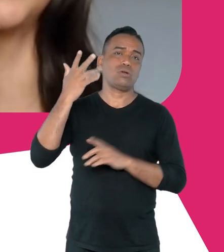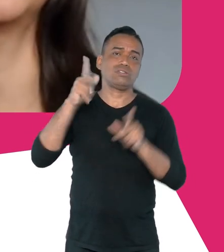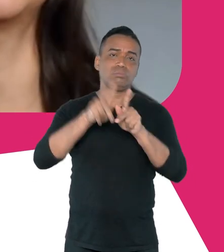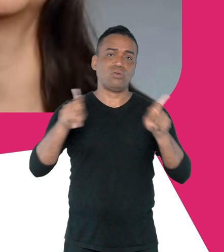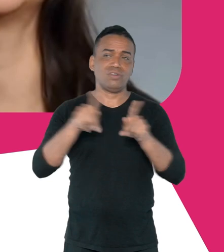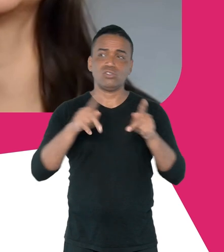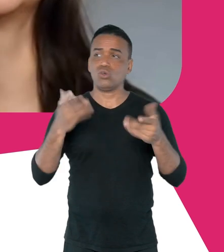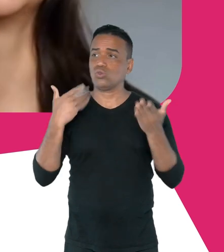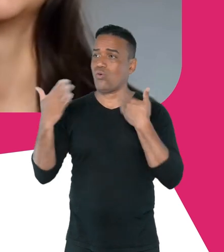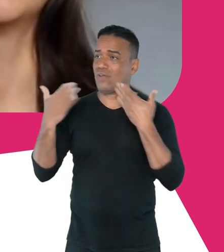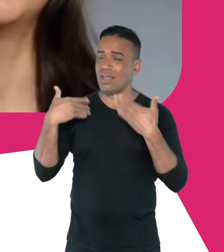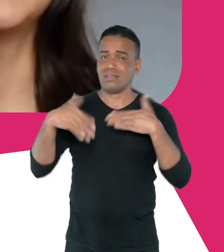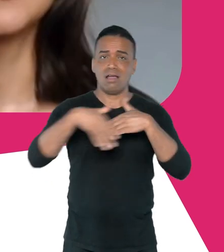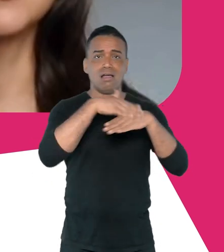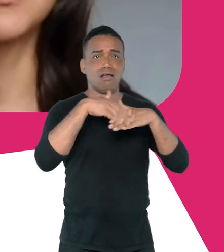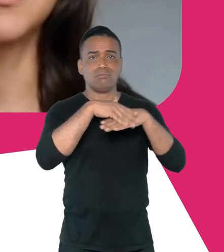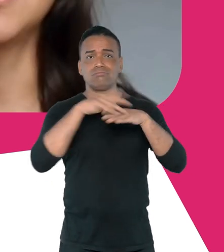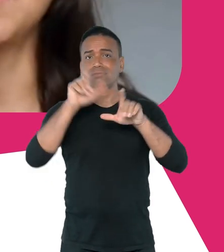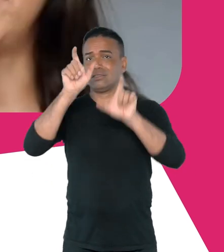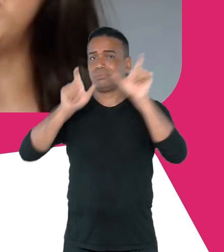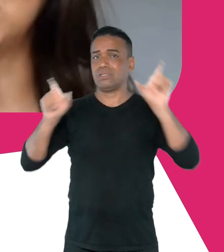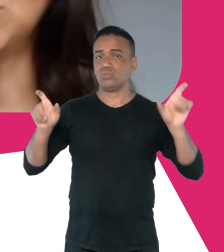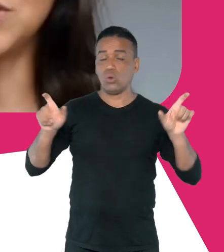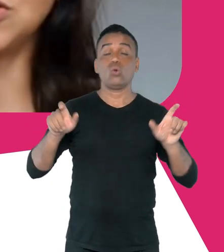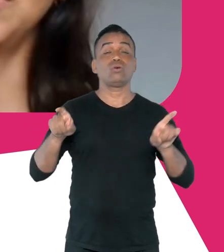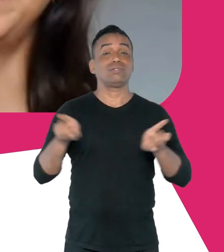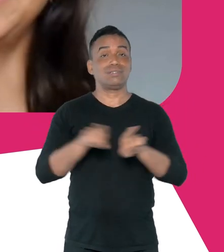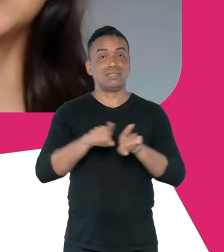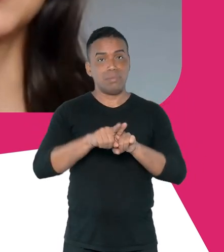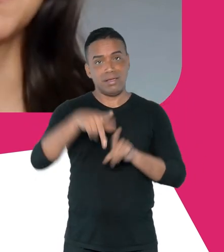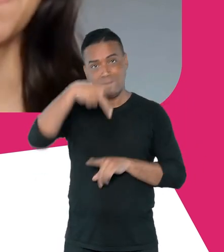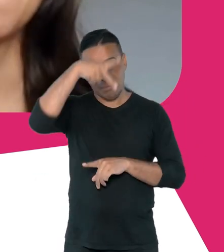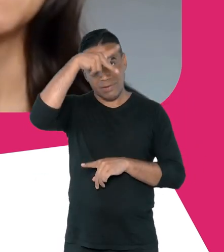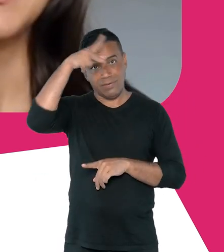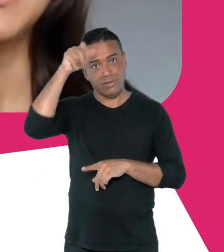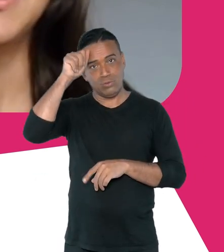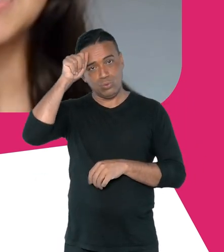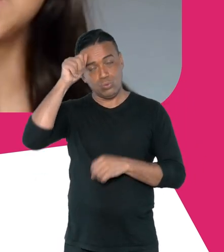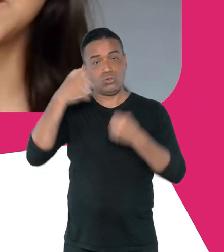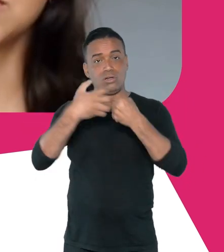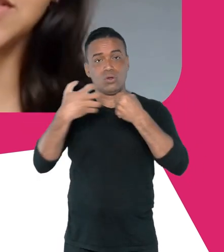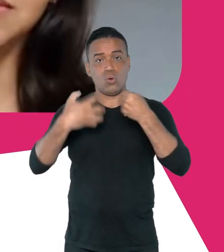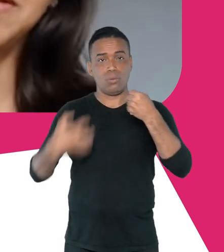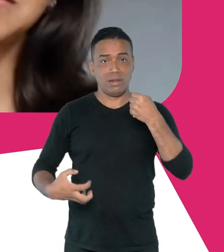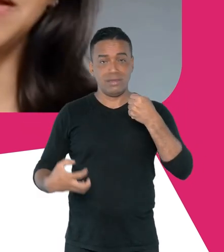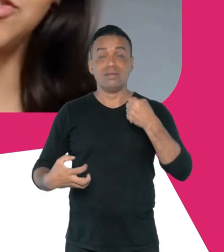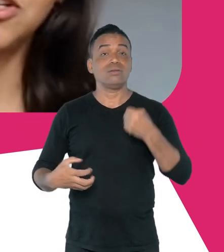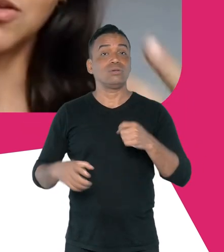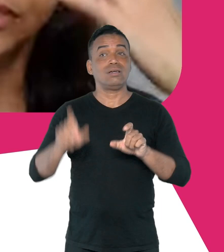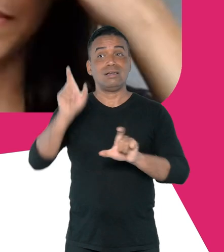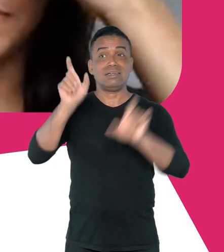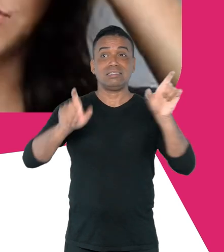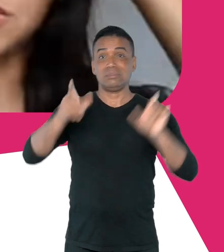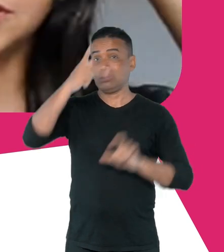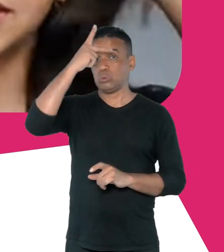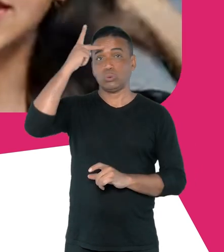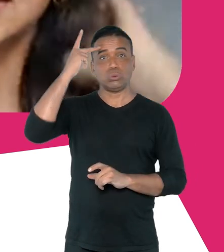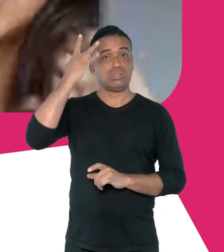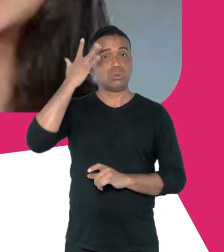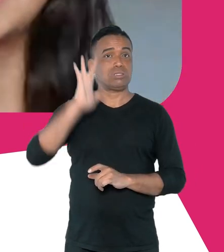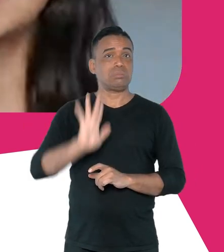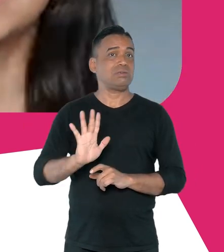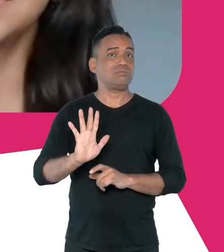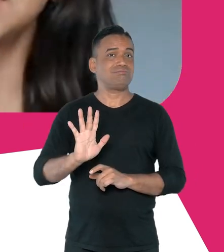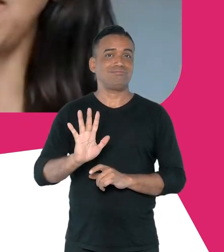com as pessoas, conversando na prefeitura de Ouro Preto, e as pessoas simplesmente não sabiam